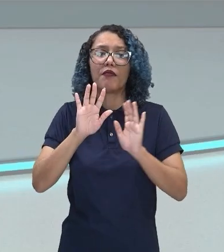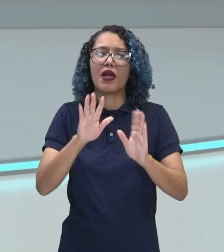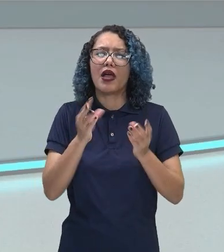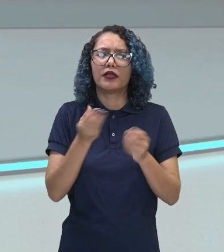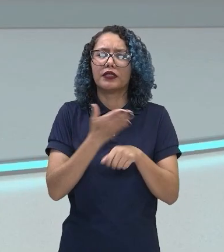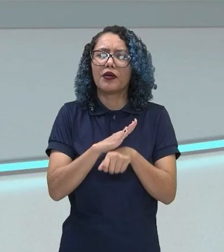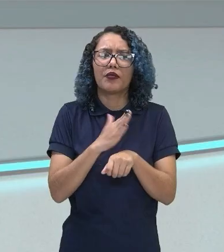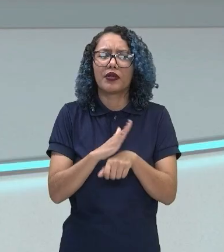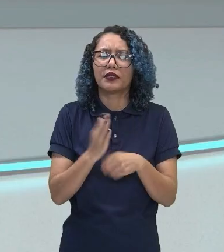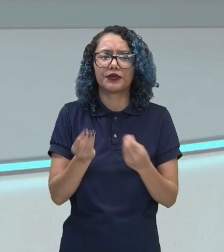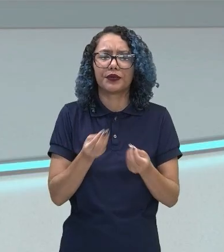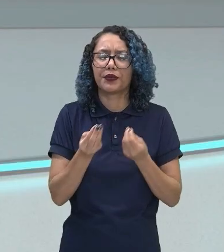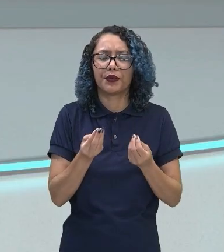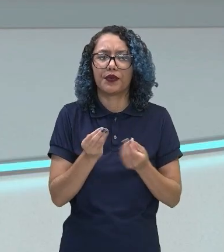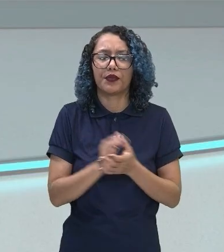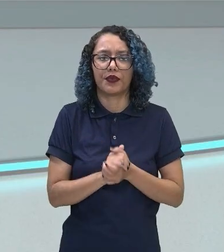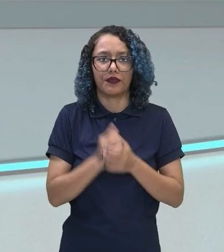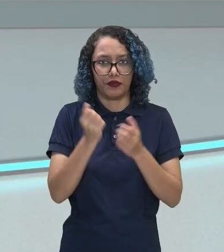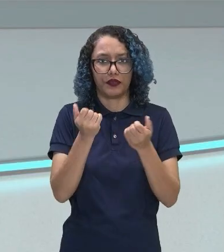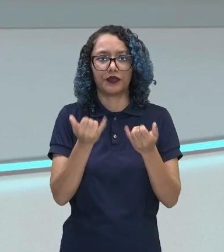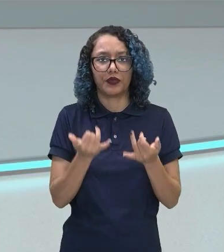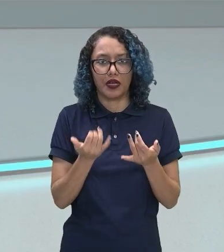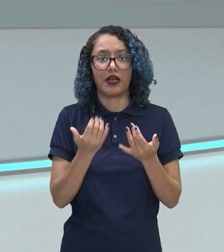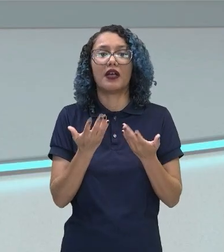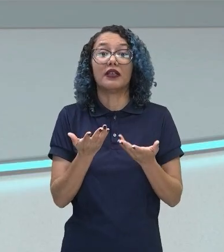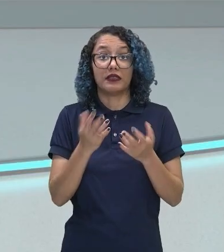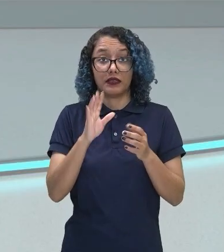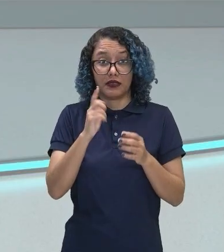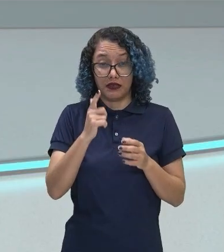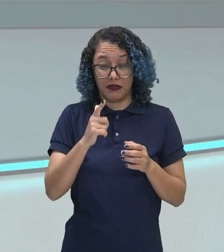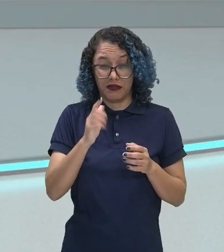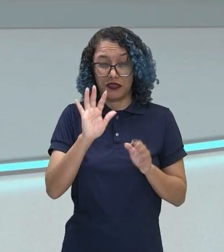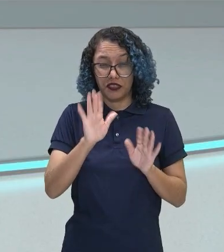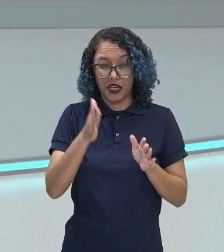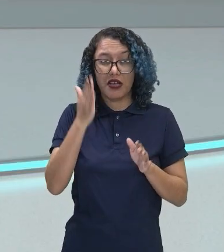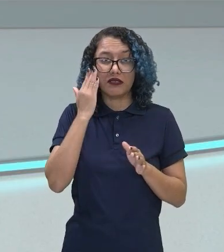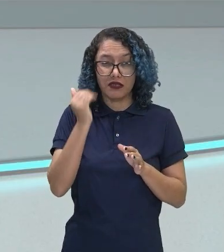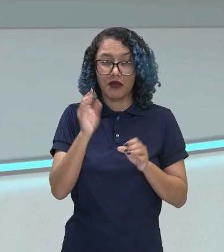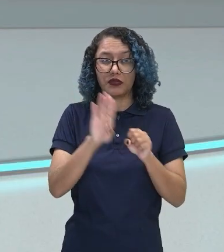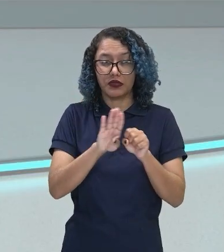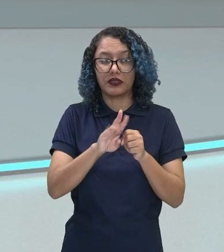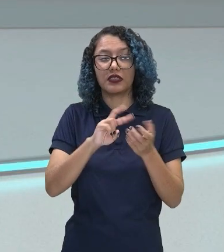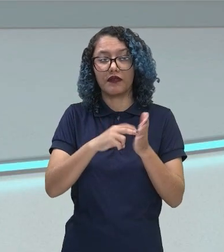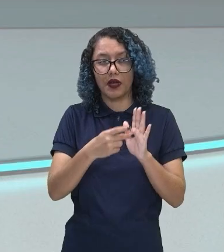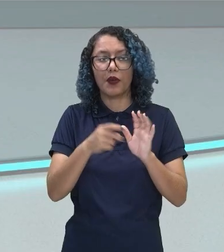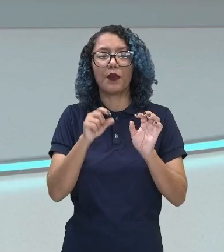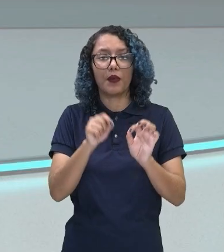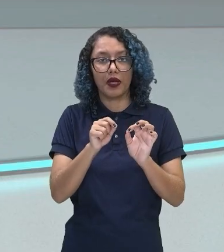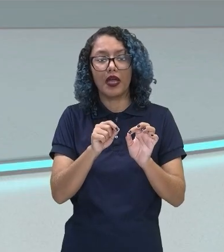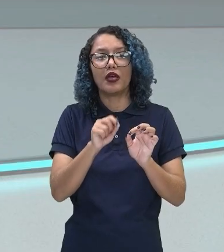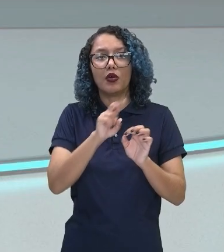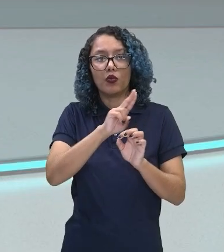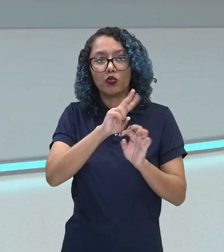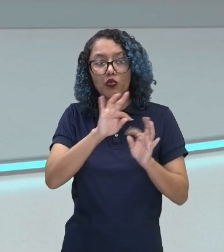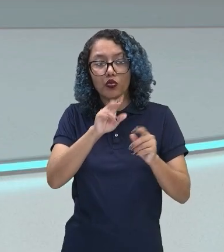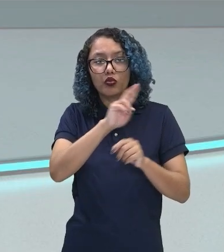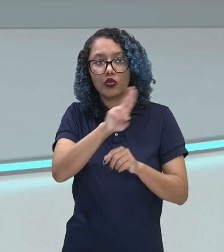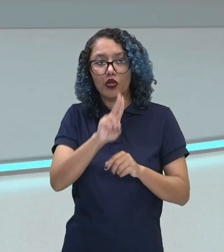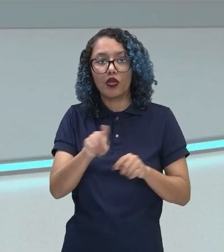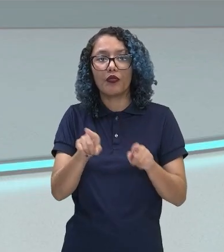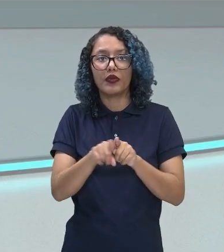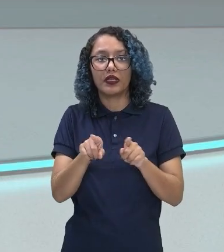Então, nós sabemos já que substantivo é tudo que tem um nome. Substantivos podem ser contáveis, ou seja, aquilo que eu posso dividir